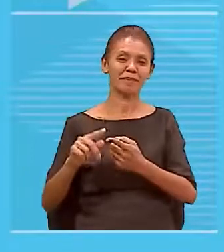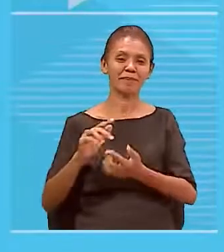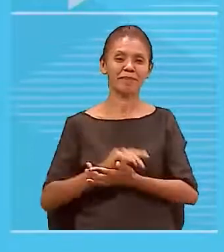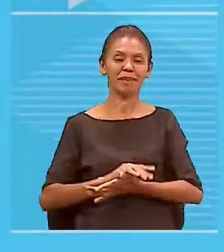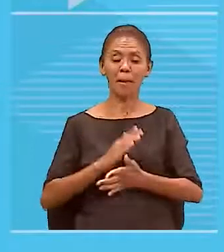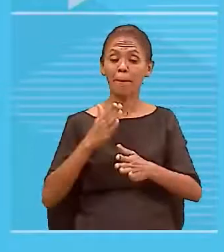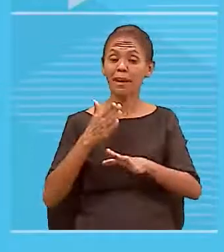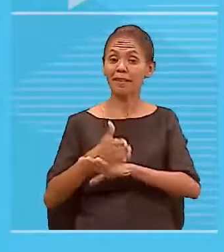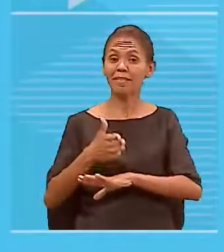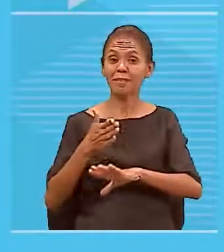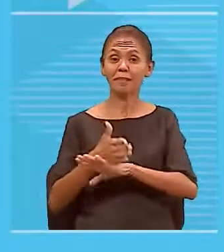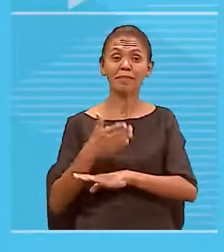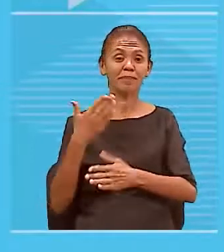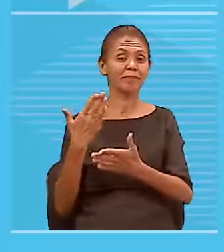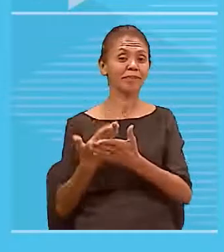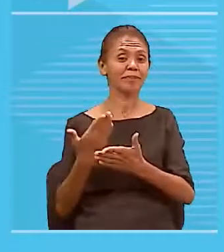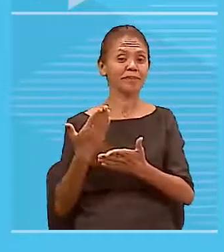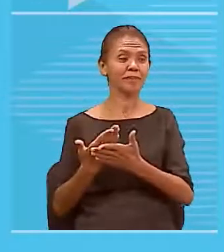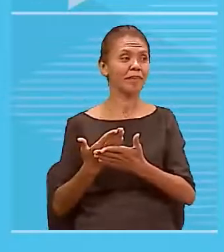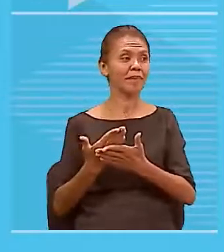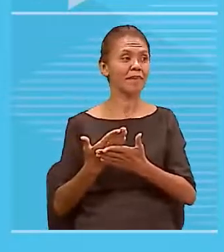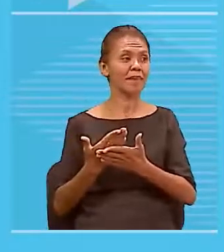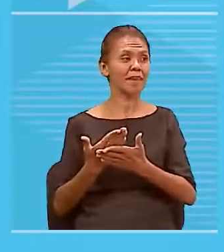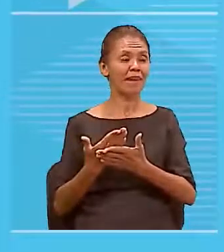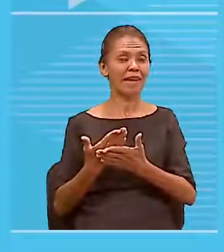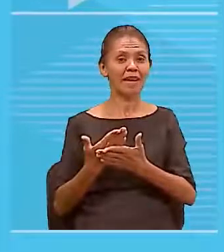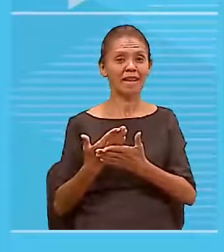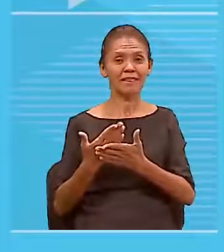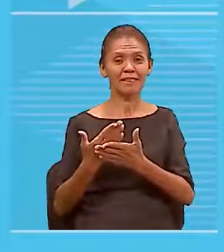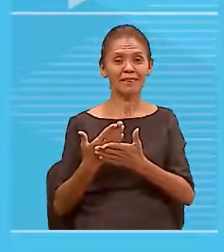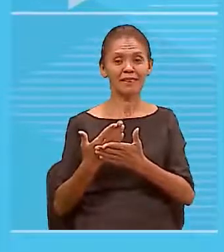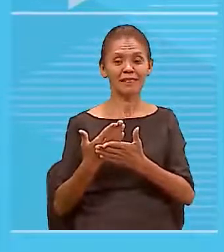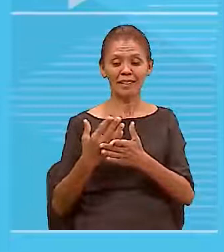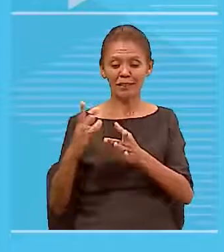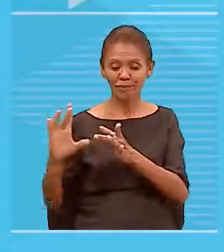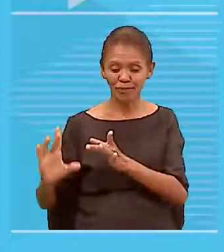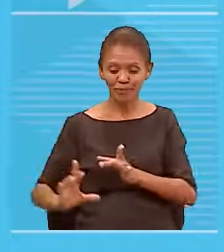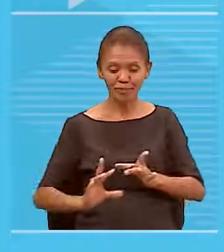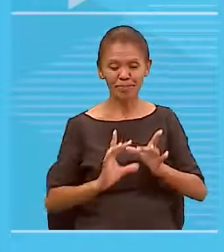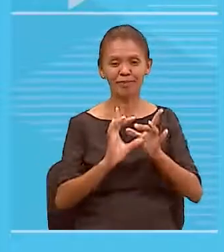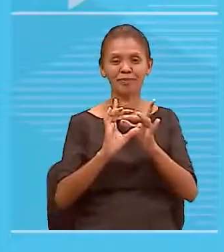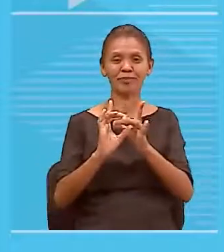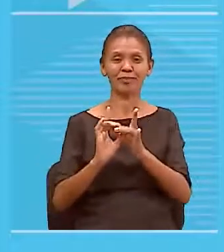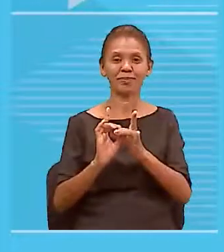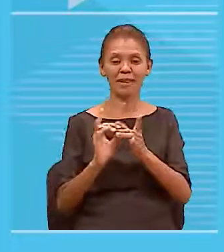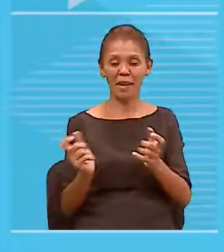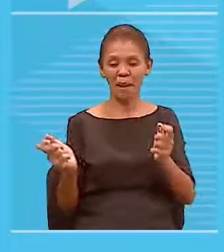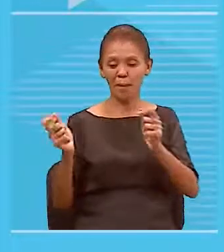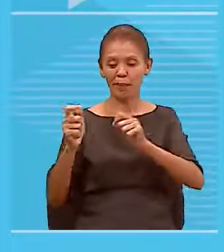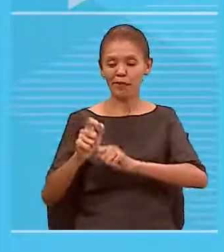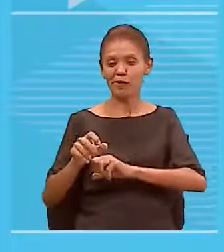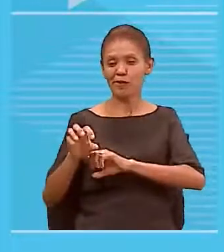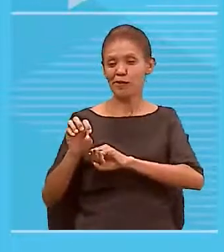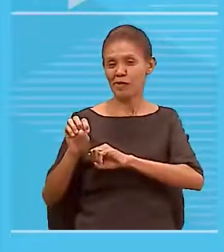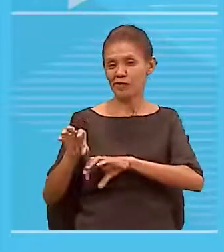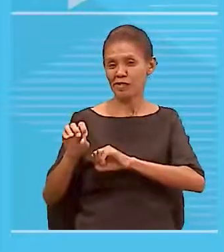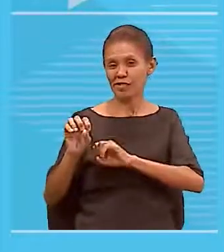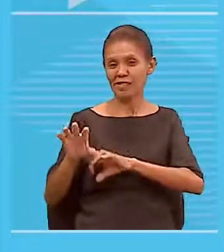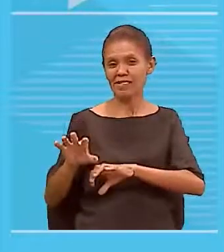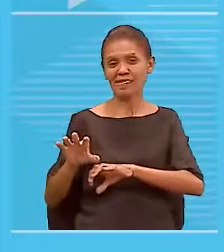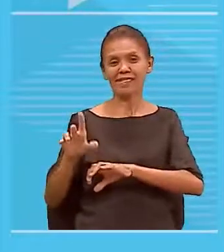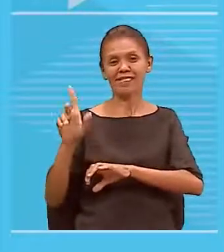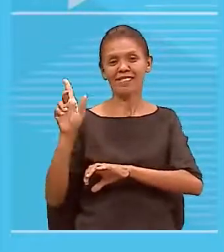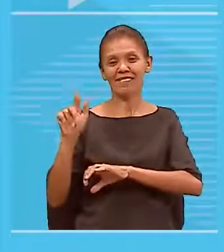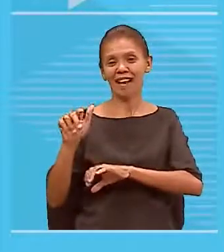participando da aula aí eu consigo né eu consigo transmitir de uma forma mais adequada